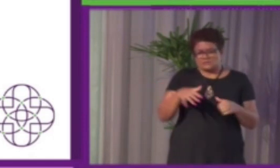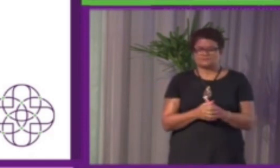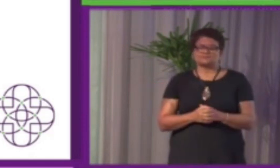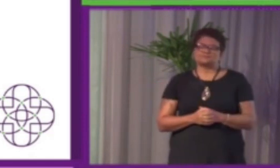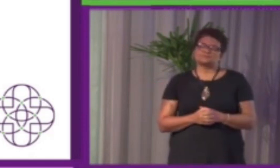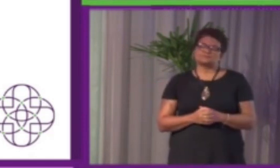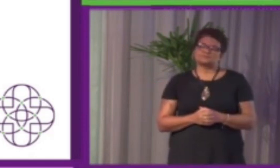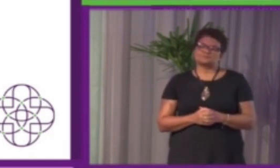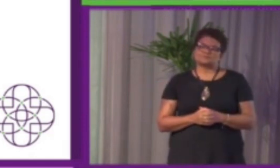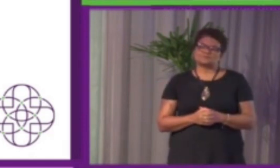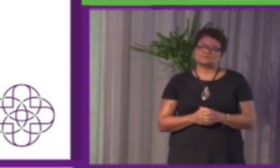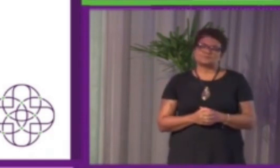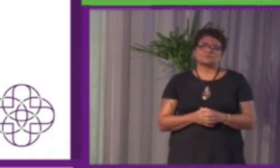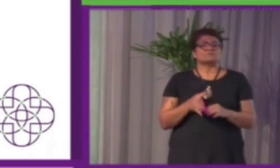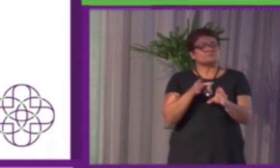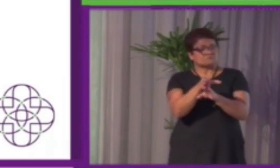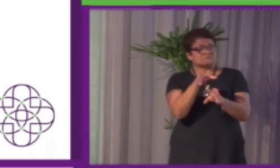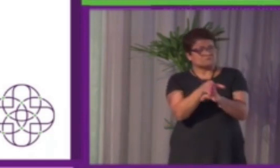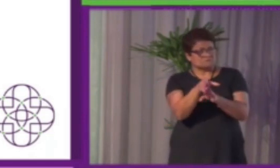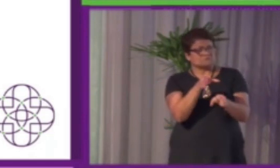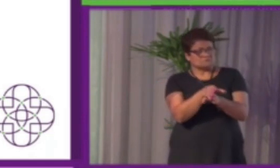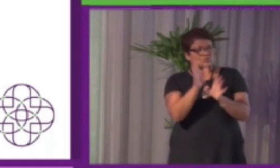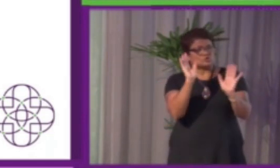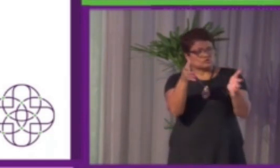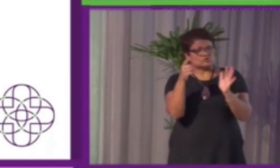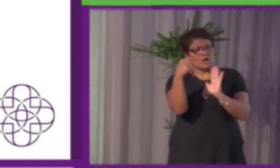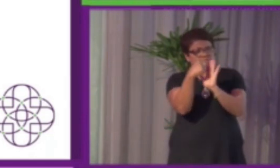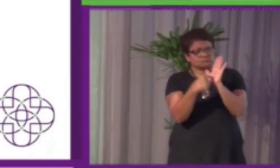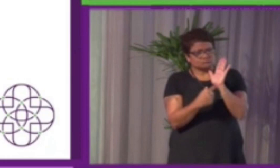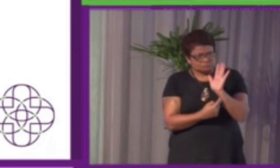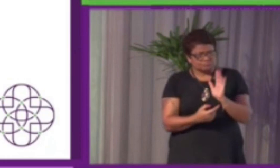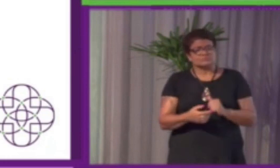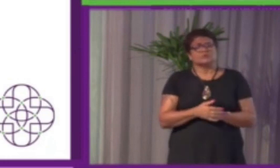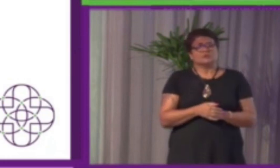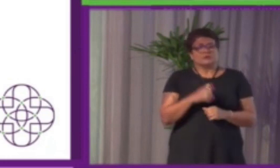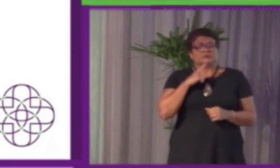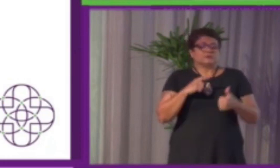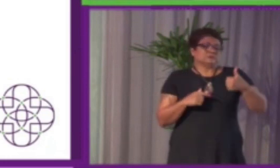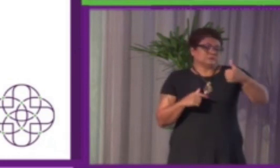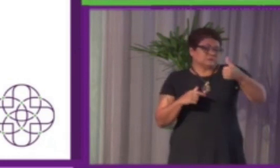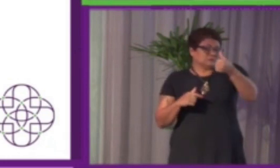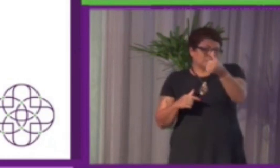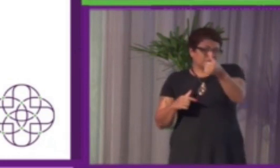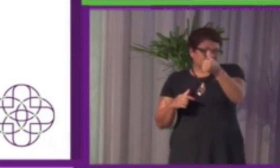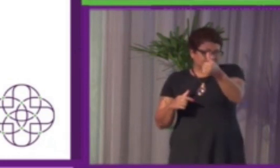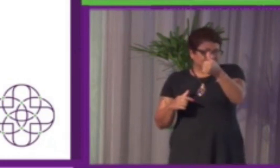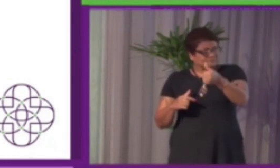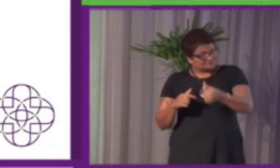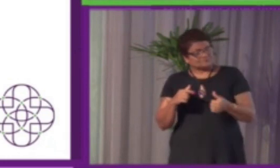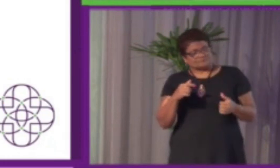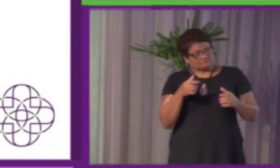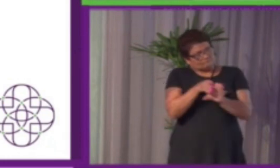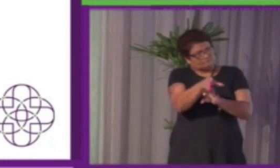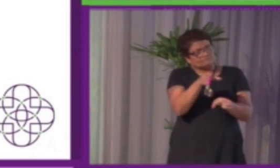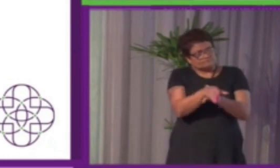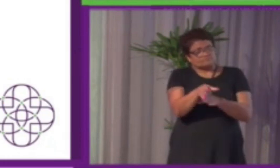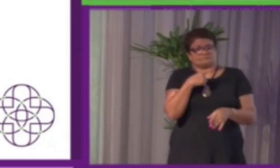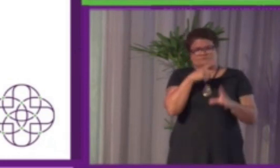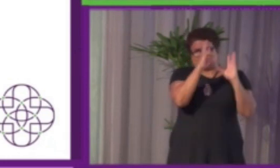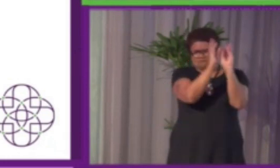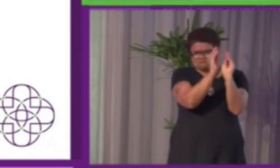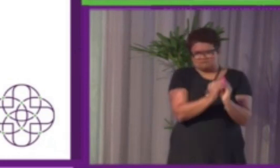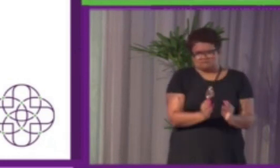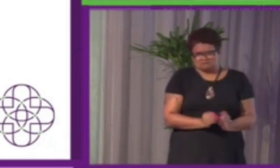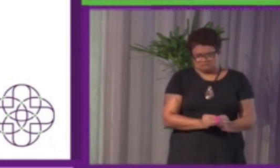Então, vou falar um pouco das recomendações que foram emitidas pela Conitec. Foram 6 recomendações. Eu vou falar um pouco de forma bem sintética,